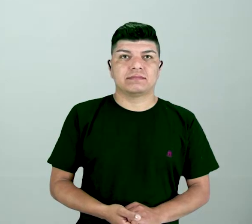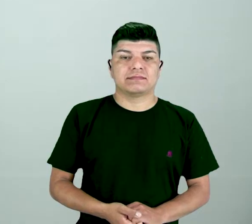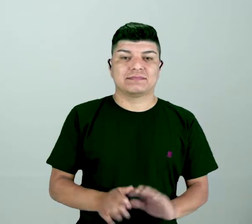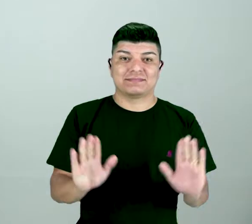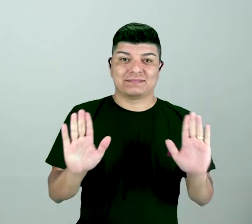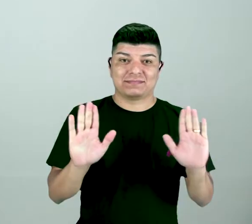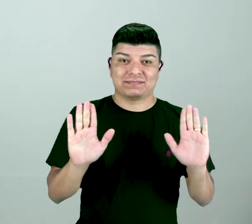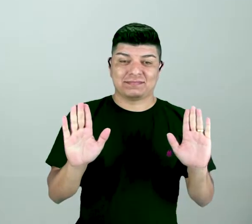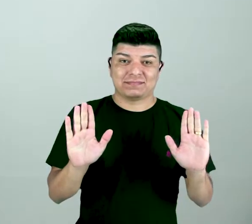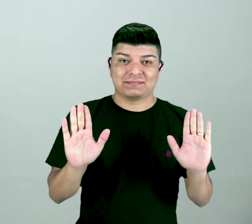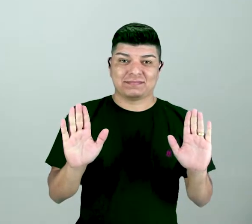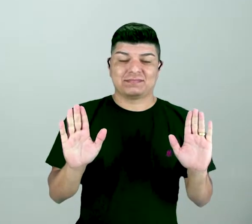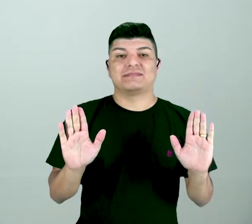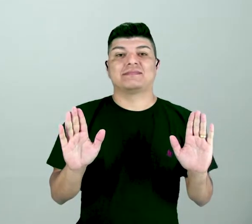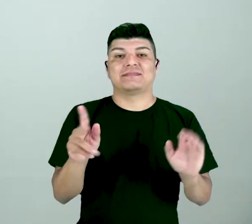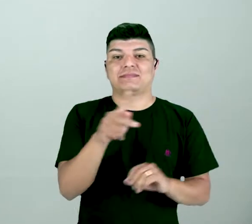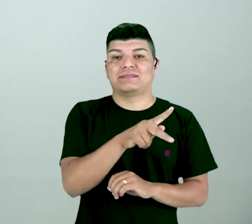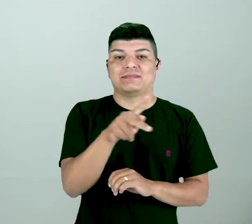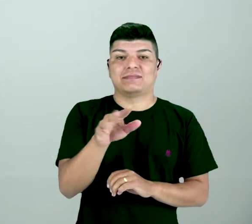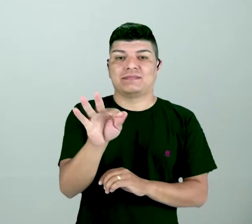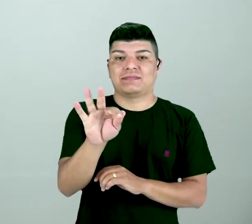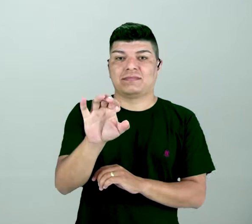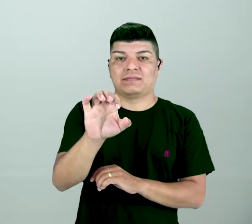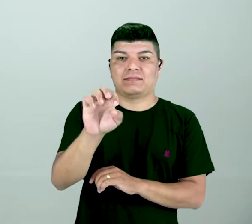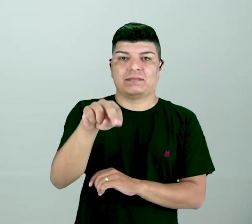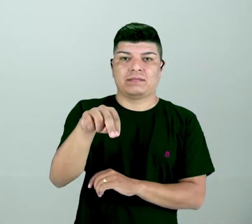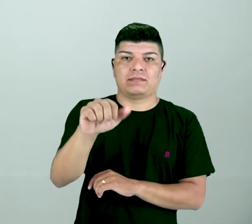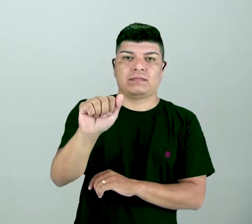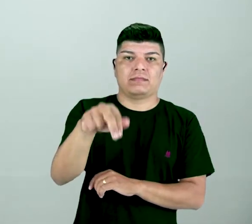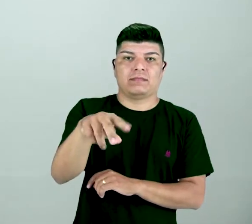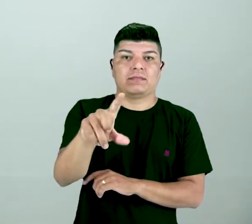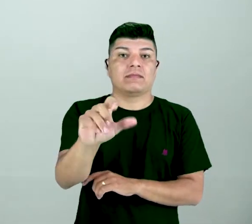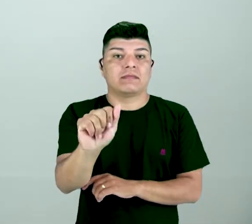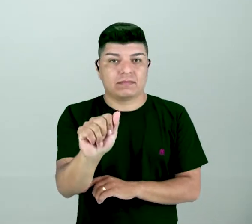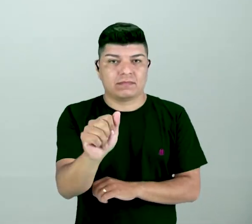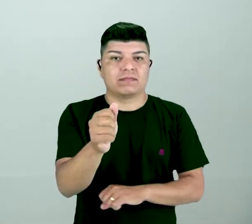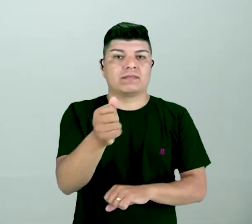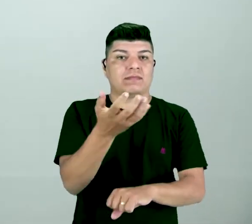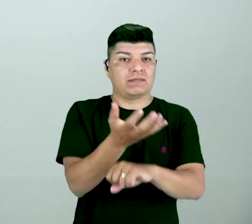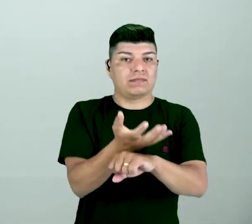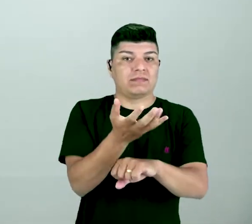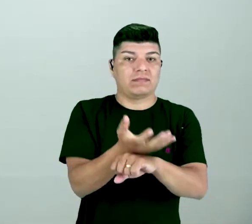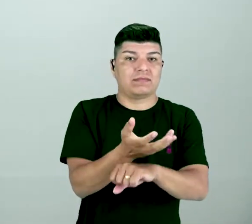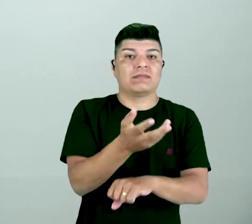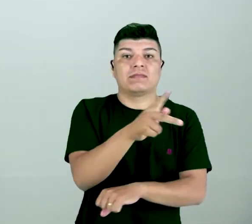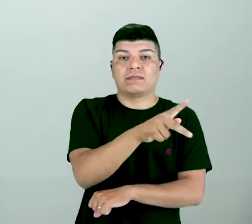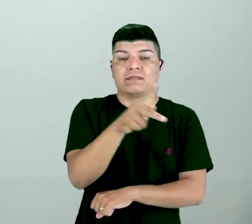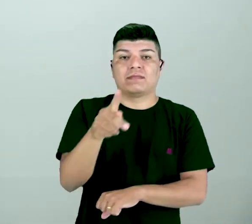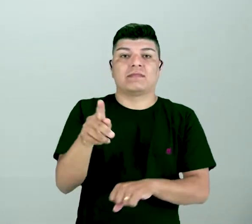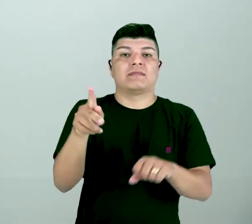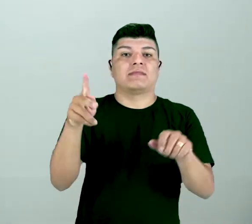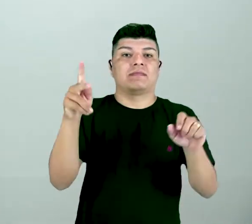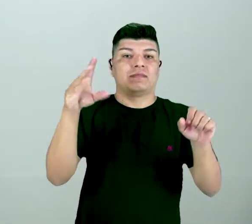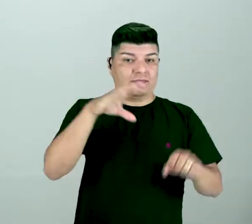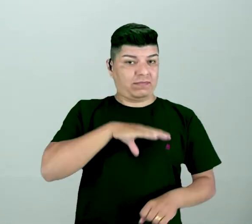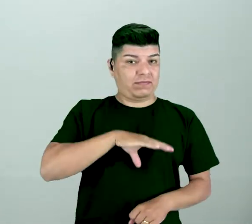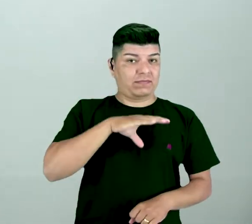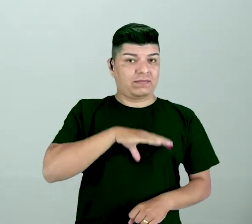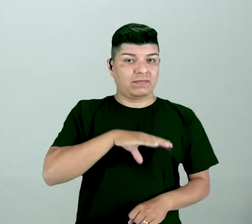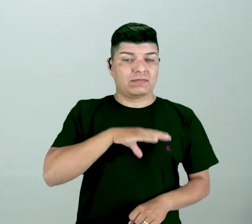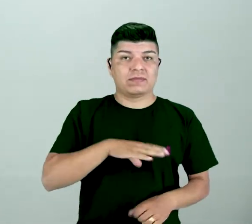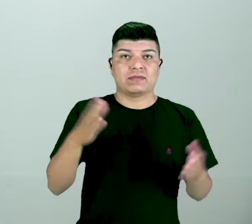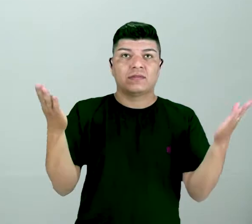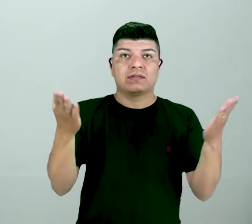Olá turma, sou a professora Fernanda, professora de língua portuguesa e na aula de hoje a gente vai falar sobre sequência temporal